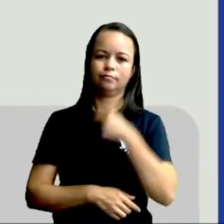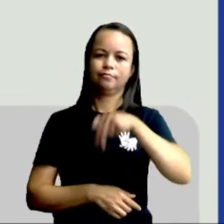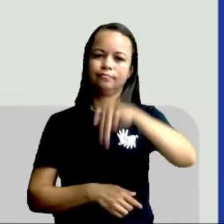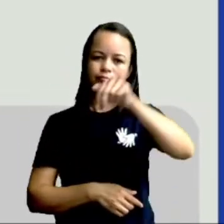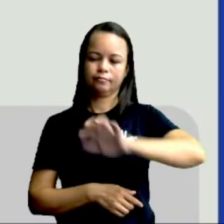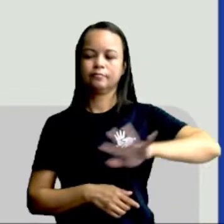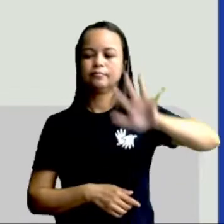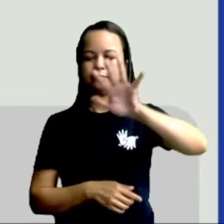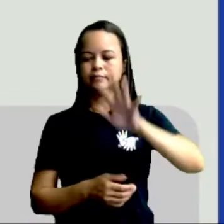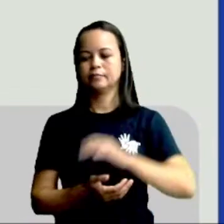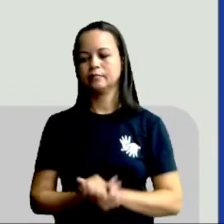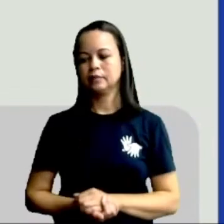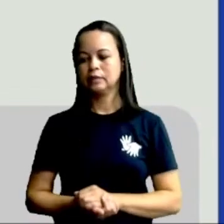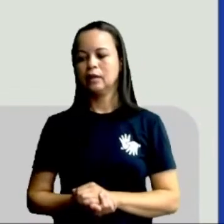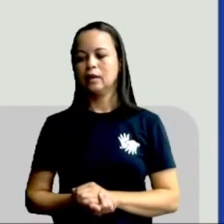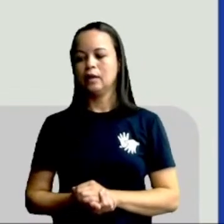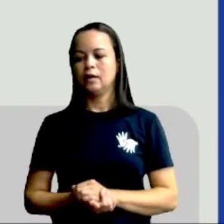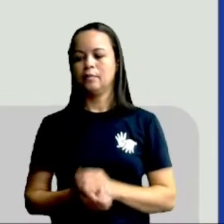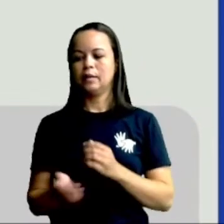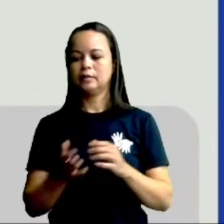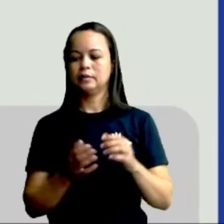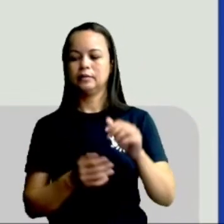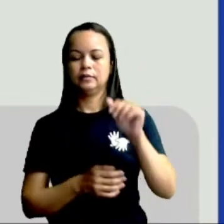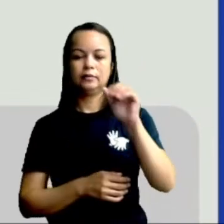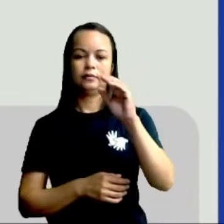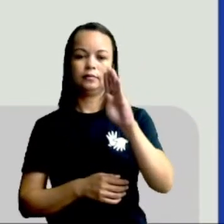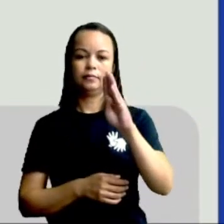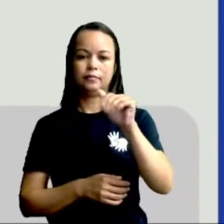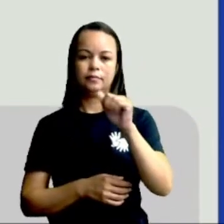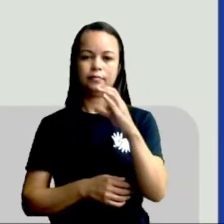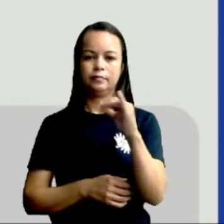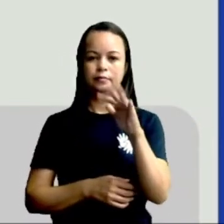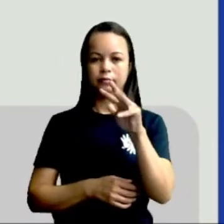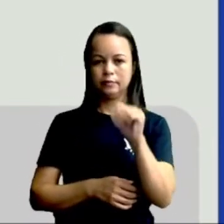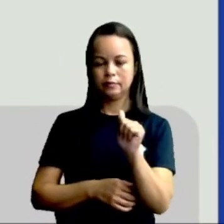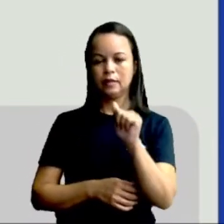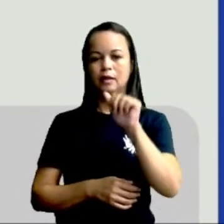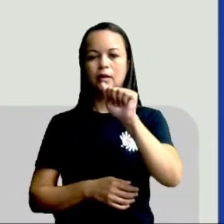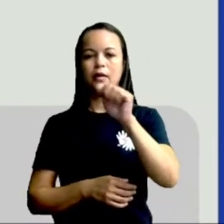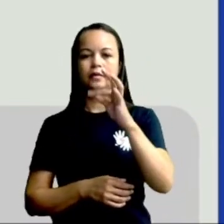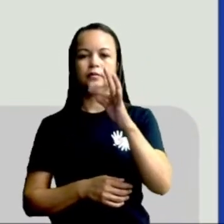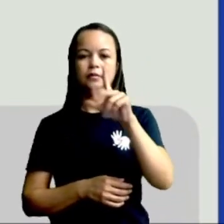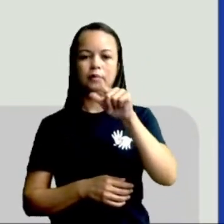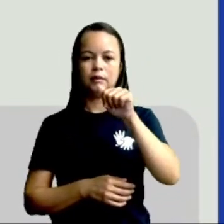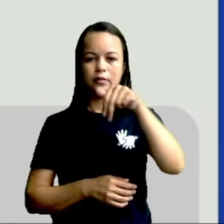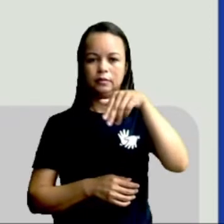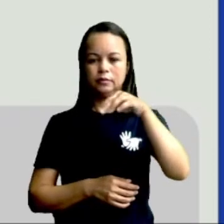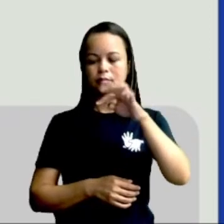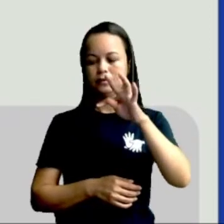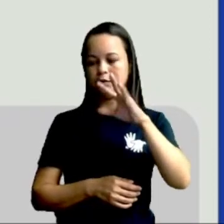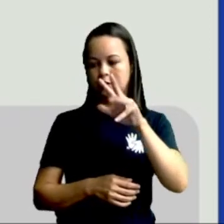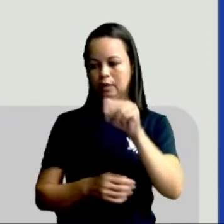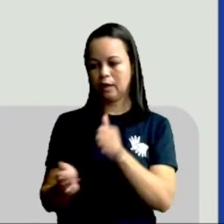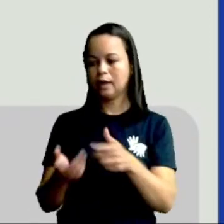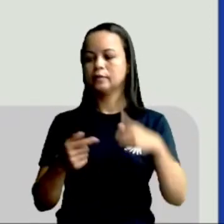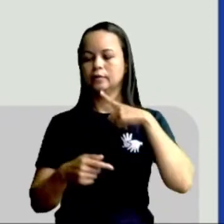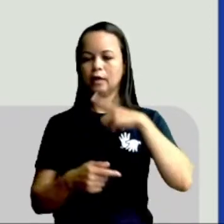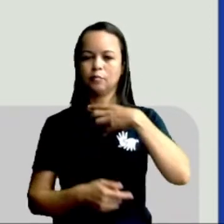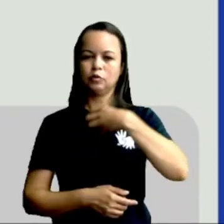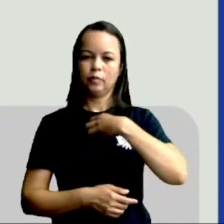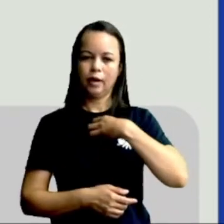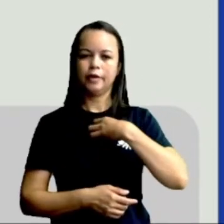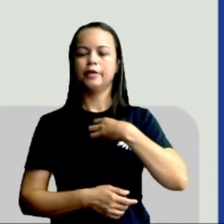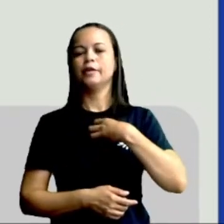A Bacia Atlântica Leste, temos aí, ó, Bahia e Sergipe, e no Sudeste, Minas Gerais e